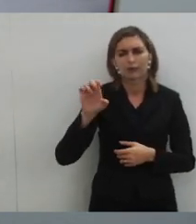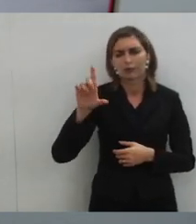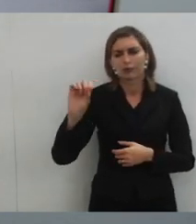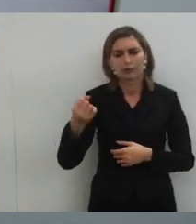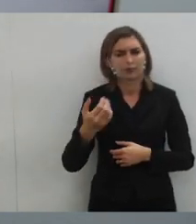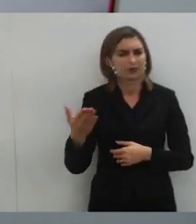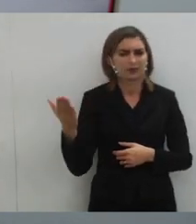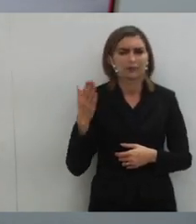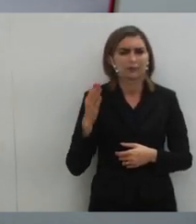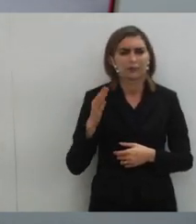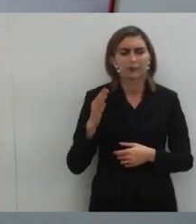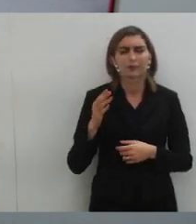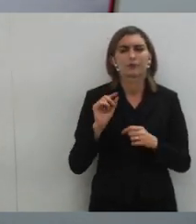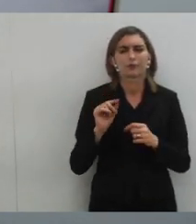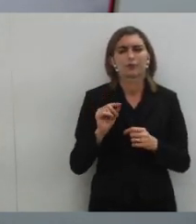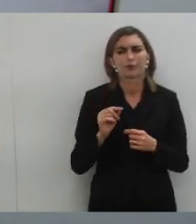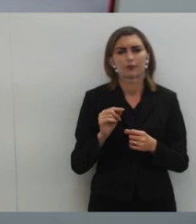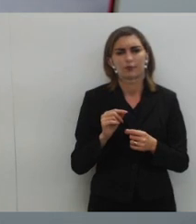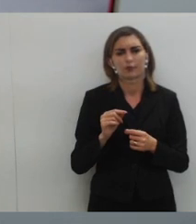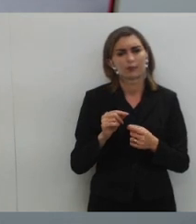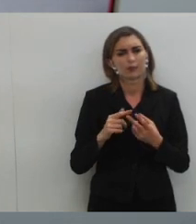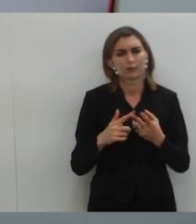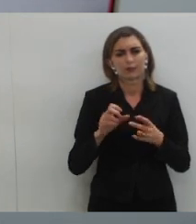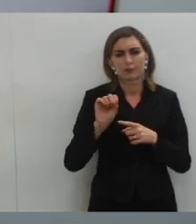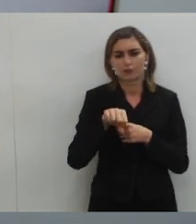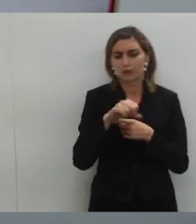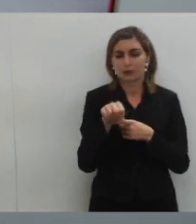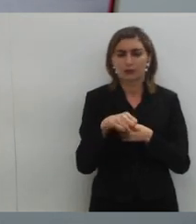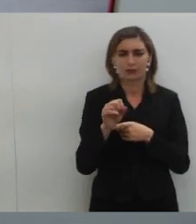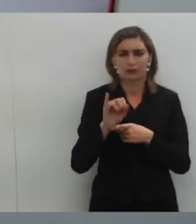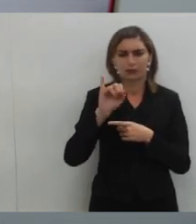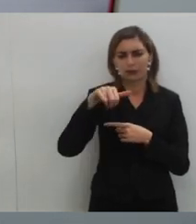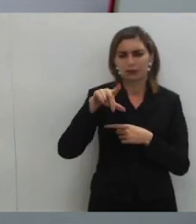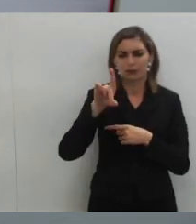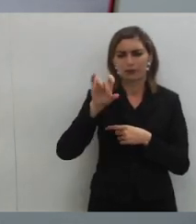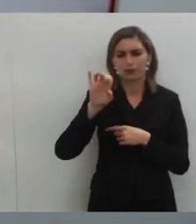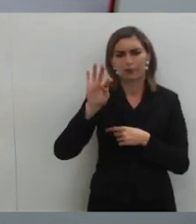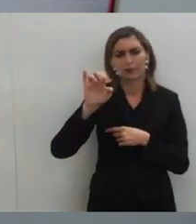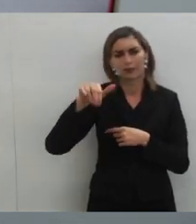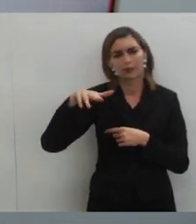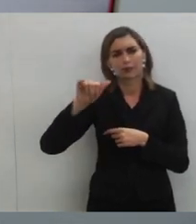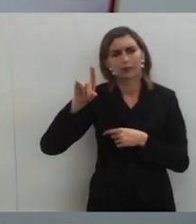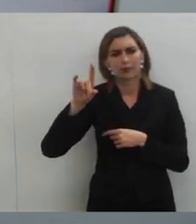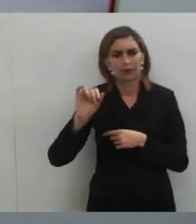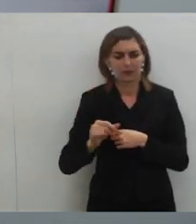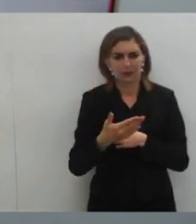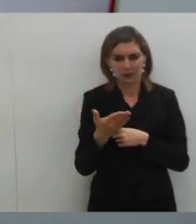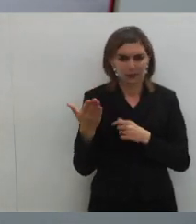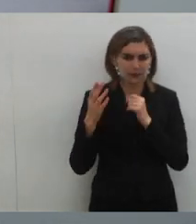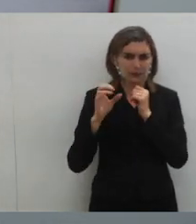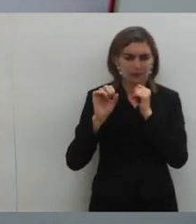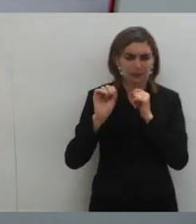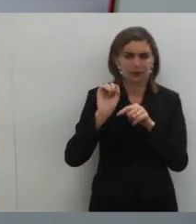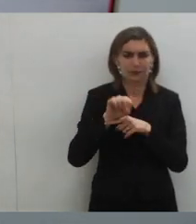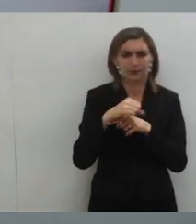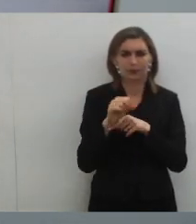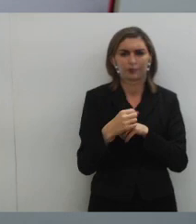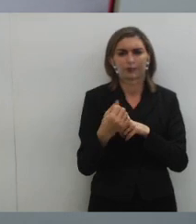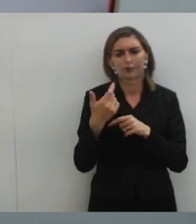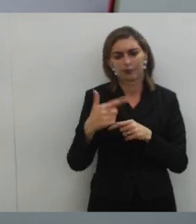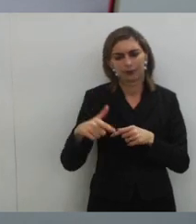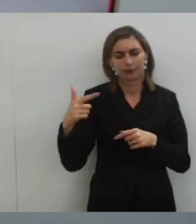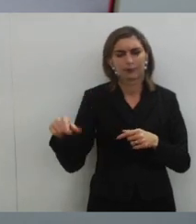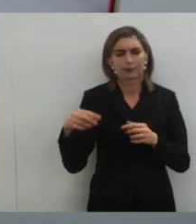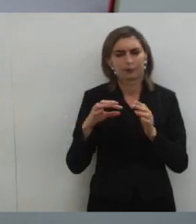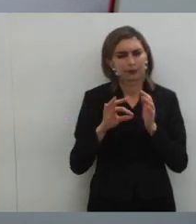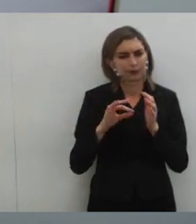não. Eles entra no caso de sujeito indeterminado, tá bom? Então, vai ser sujeito oculto, repetindo,